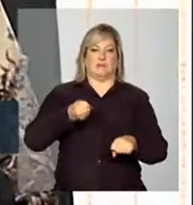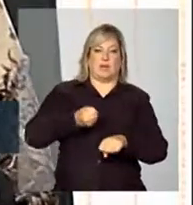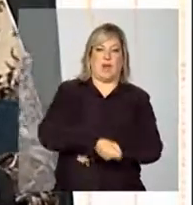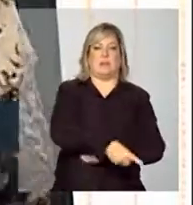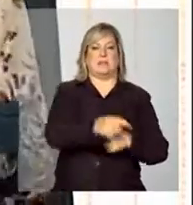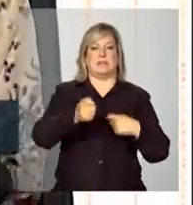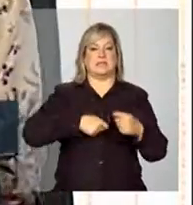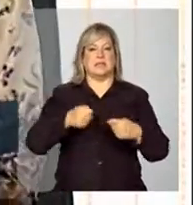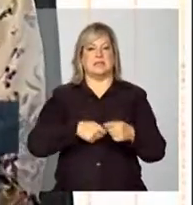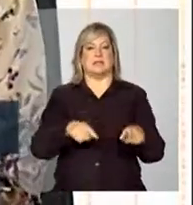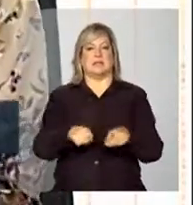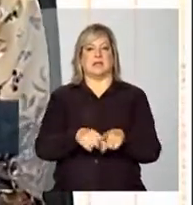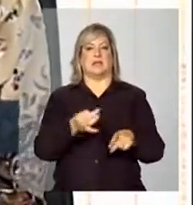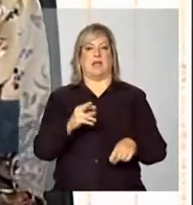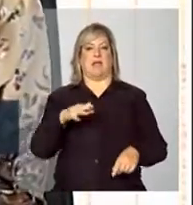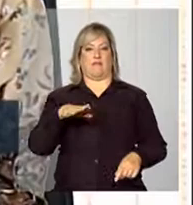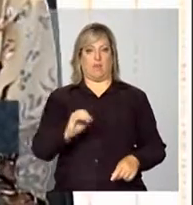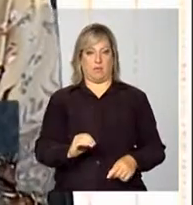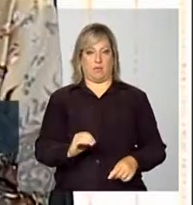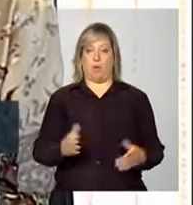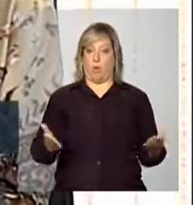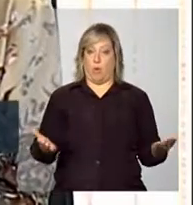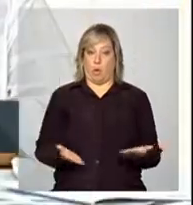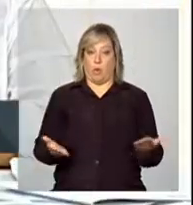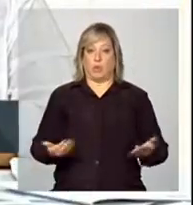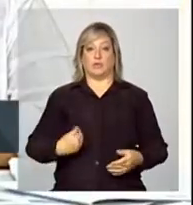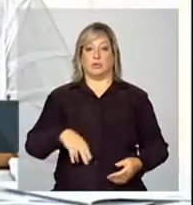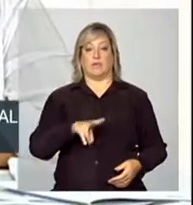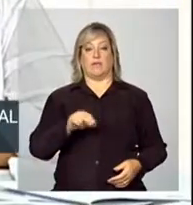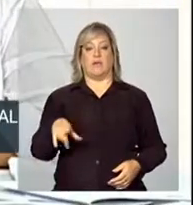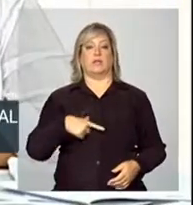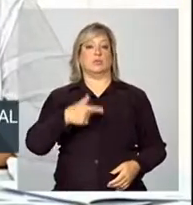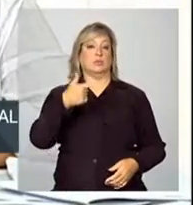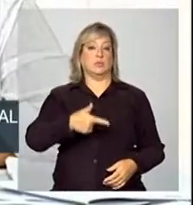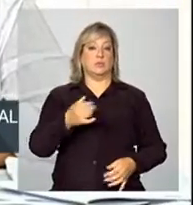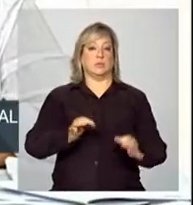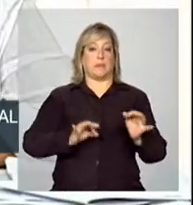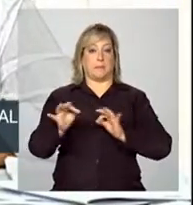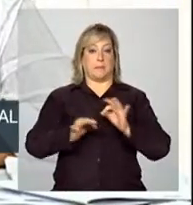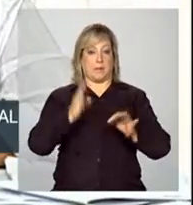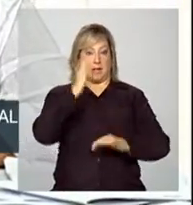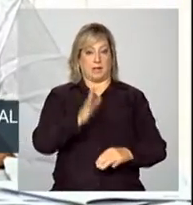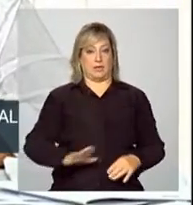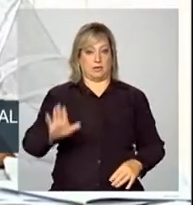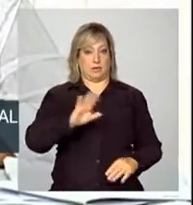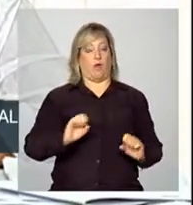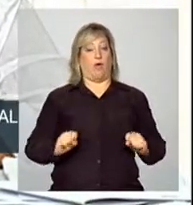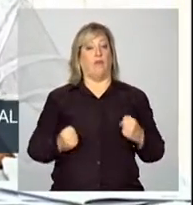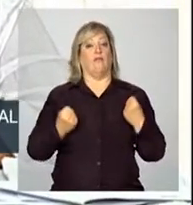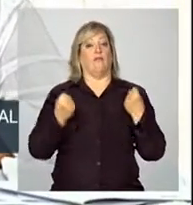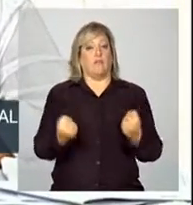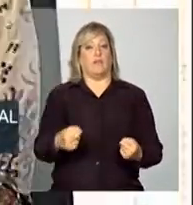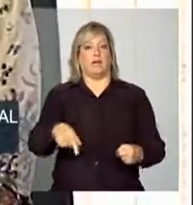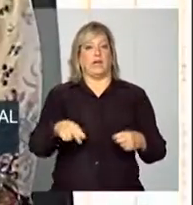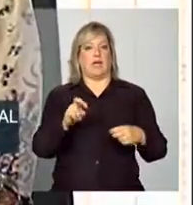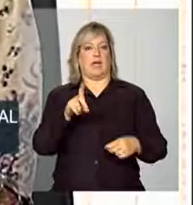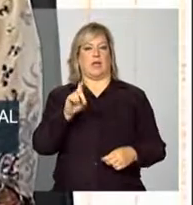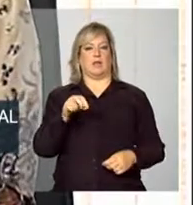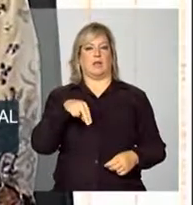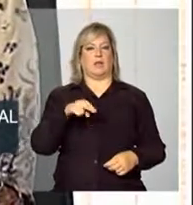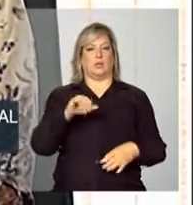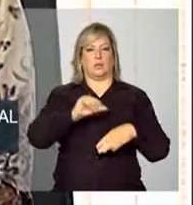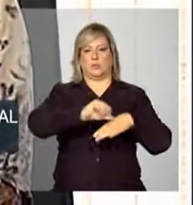viés o tráfico hoje nós vamos com segundo plano nacional em fortalecer essa rede de núcleos